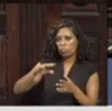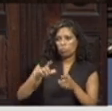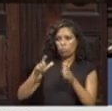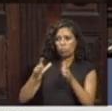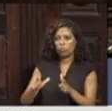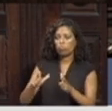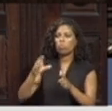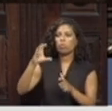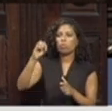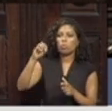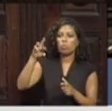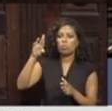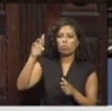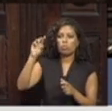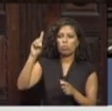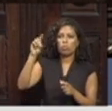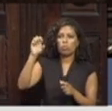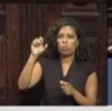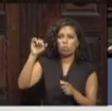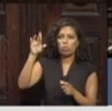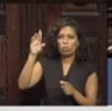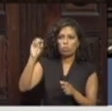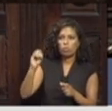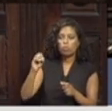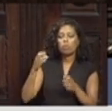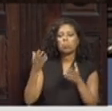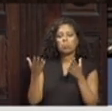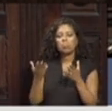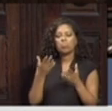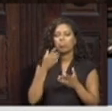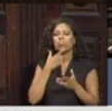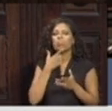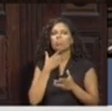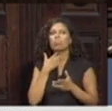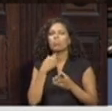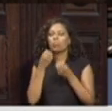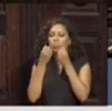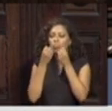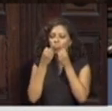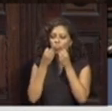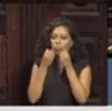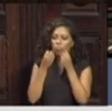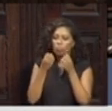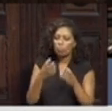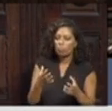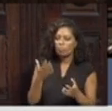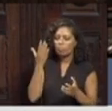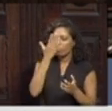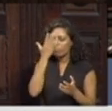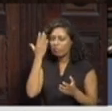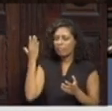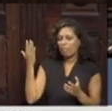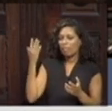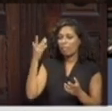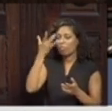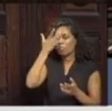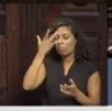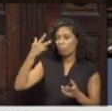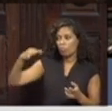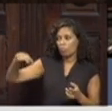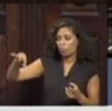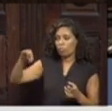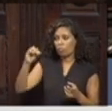compromisso. O fato é que o caminho mais fácil é o que a prefeitura de Cordeiro nega, e os caminhos mais difíceis é que